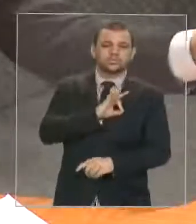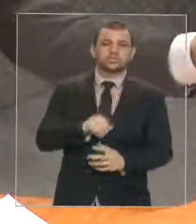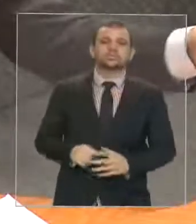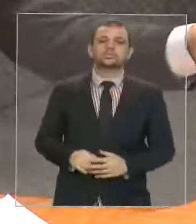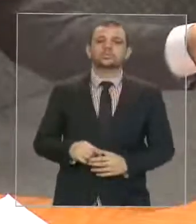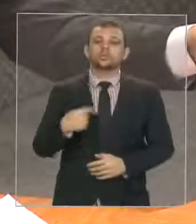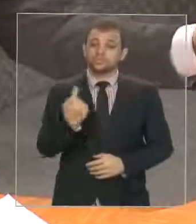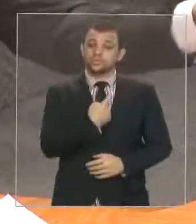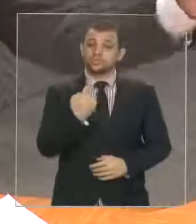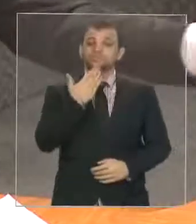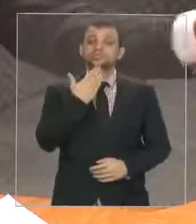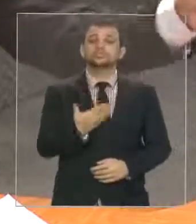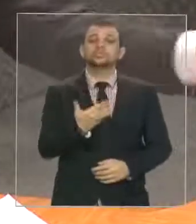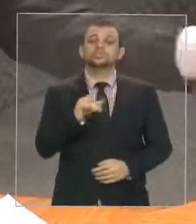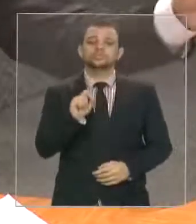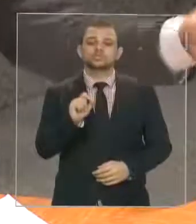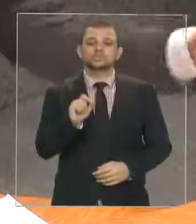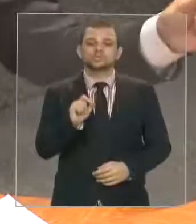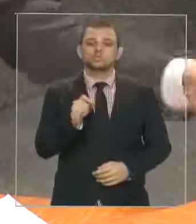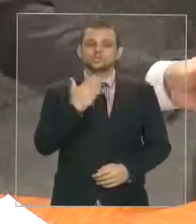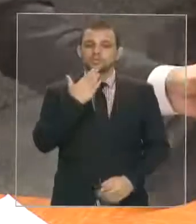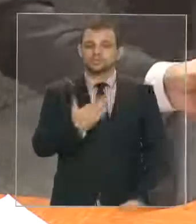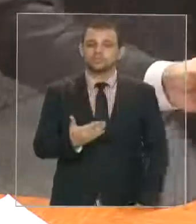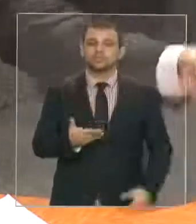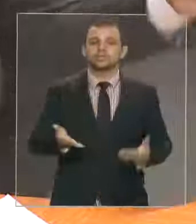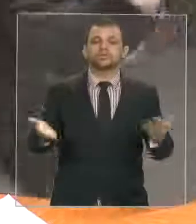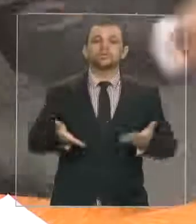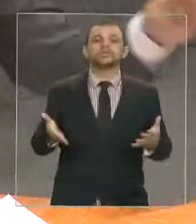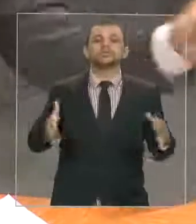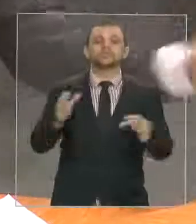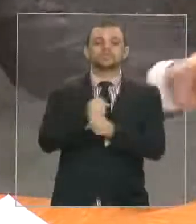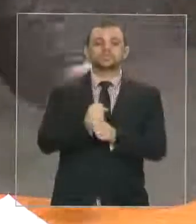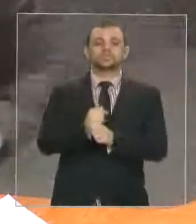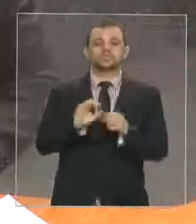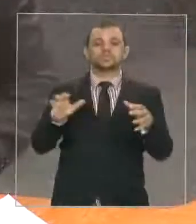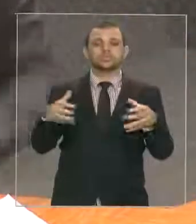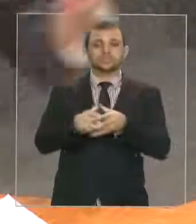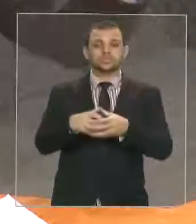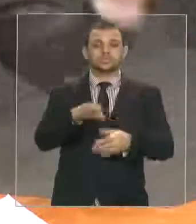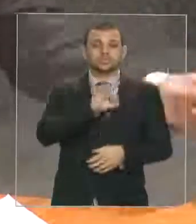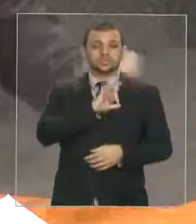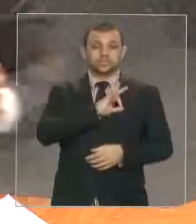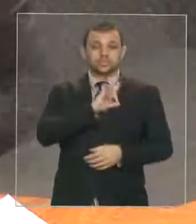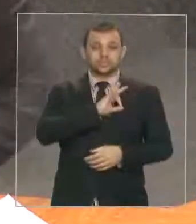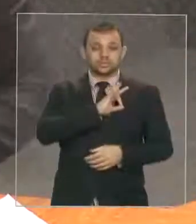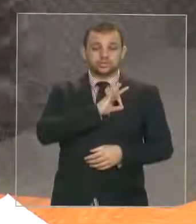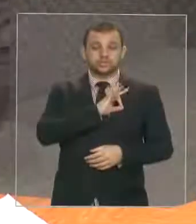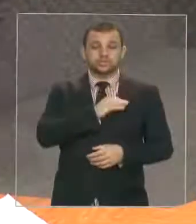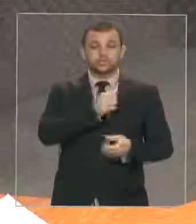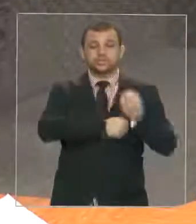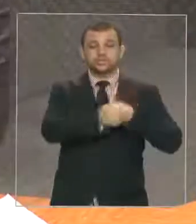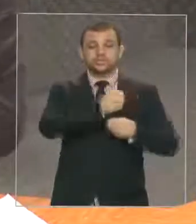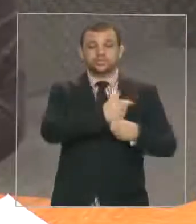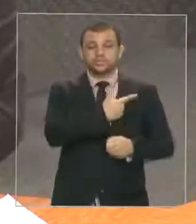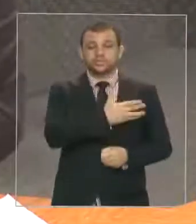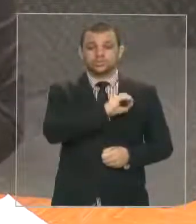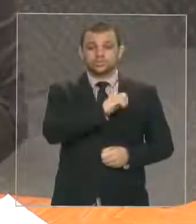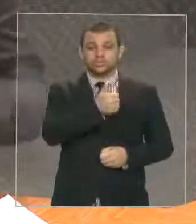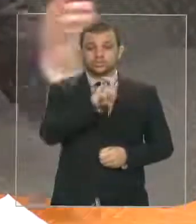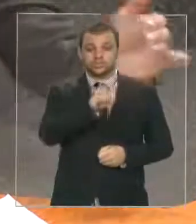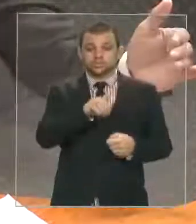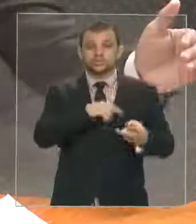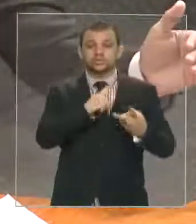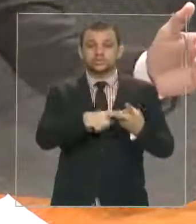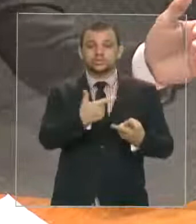Estamos solicitando qual o efetivo da Polícia Militar em 2015, em 2016 e em